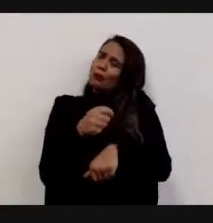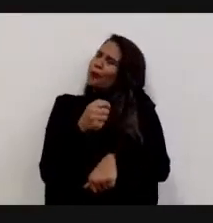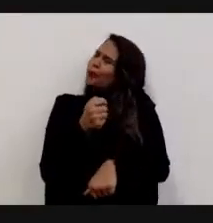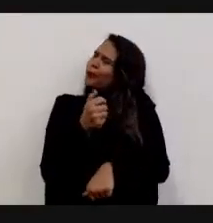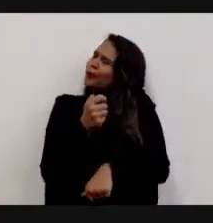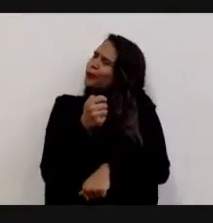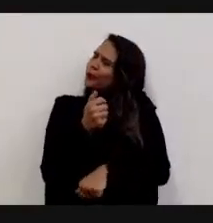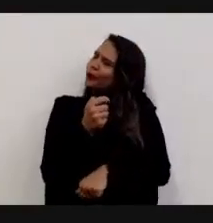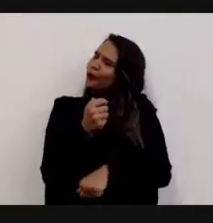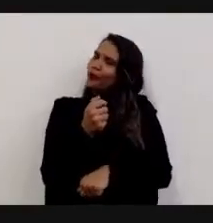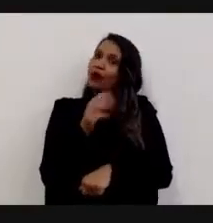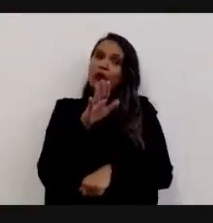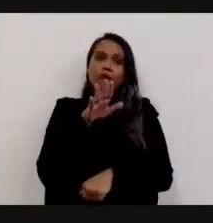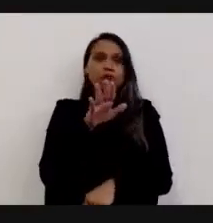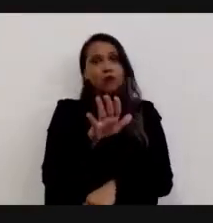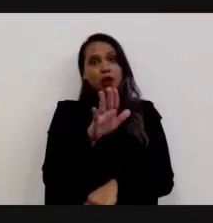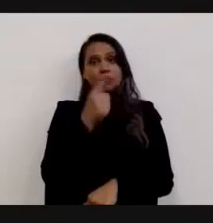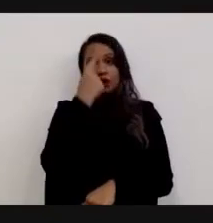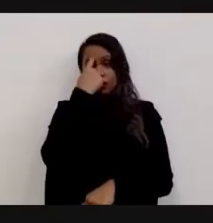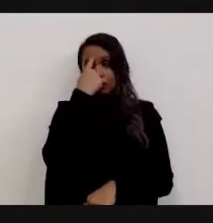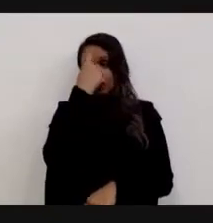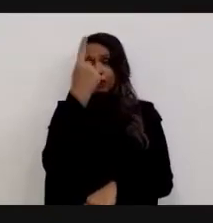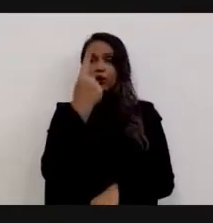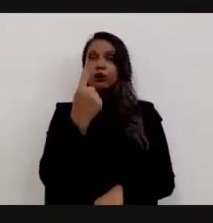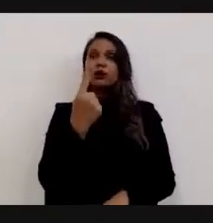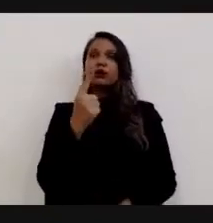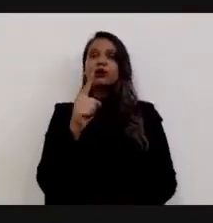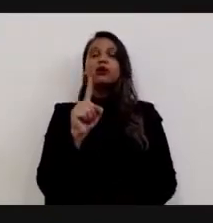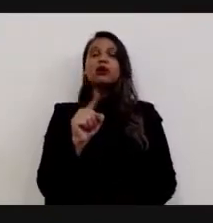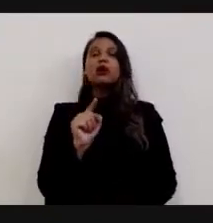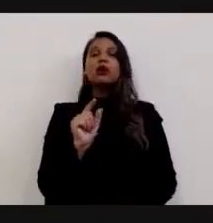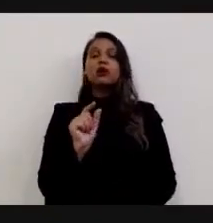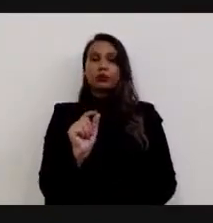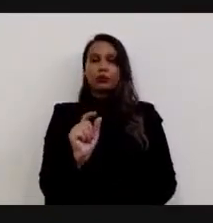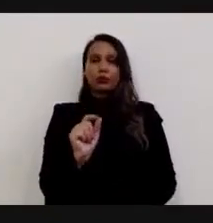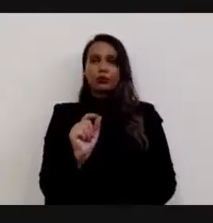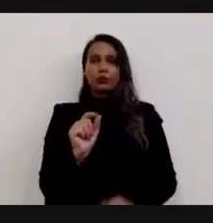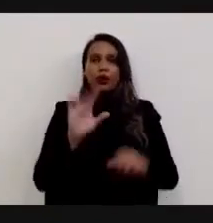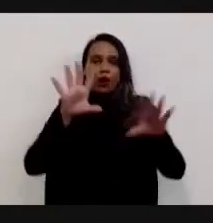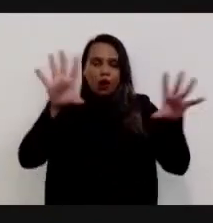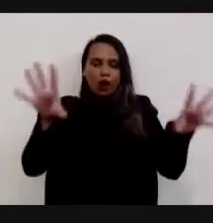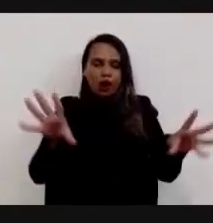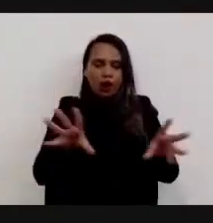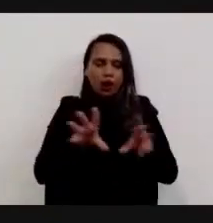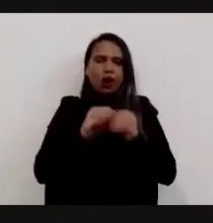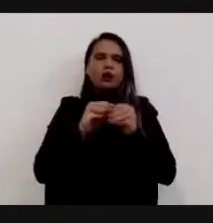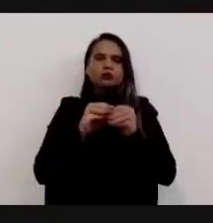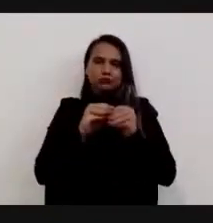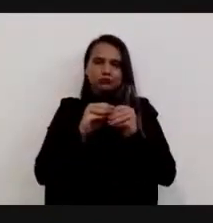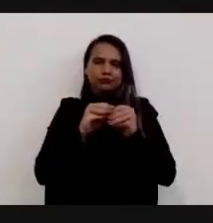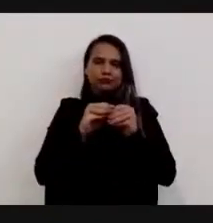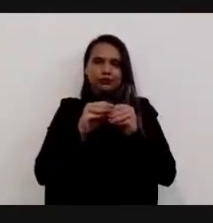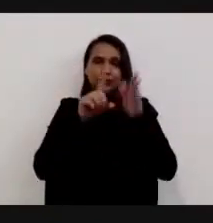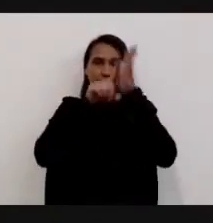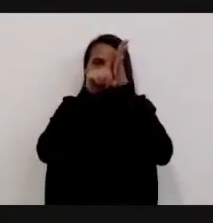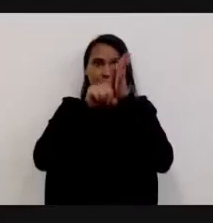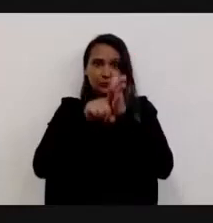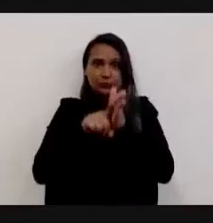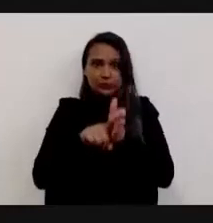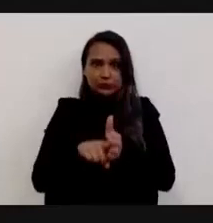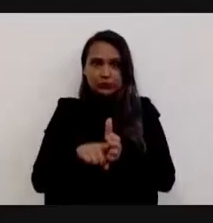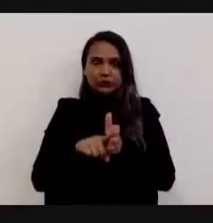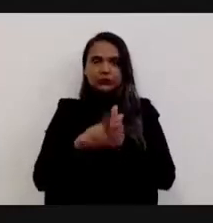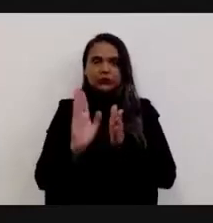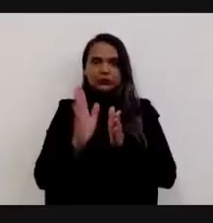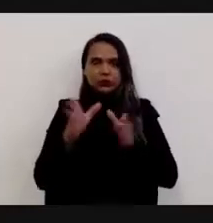muito curto, mas a ideia é exatamente dar um resumo, né, das pesquisas que estão sendo